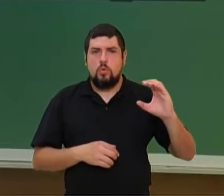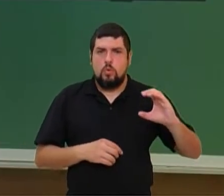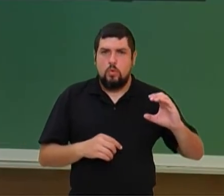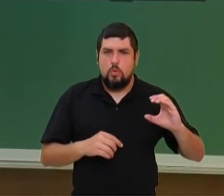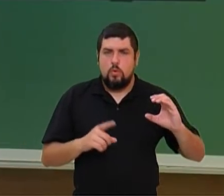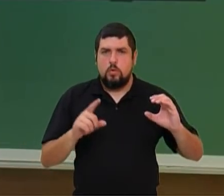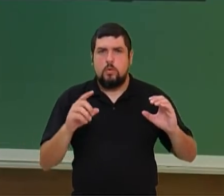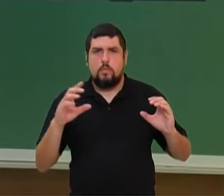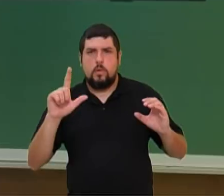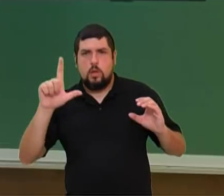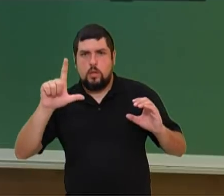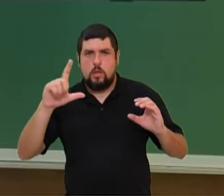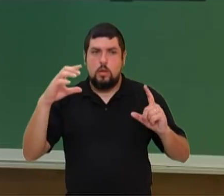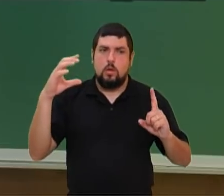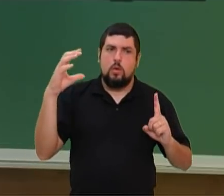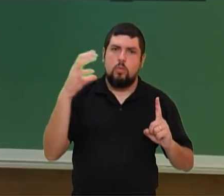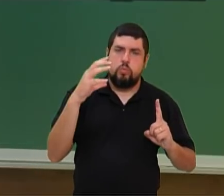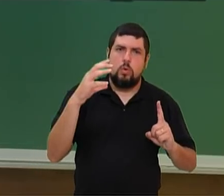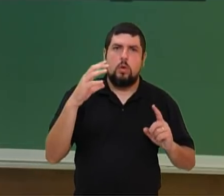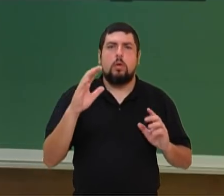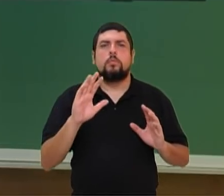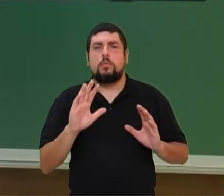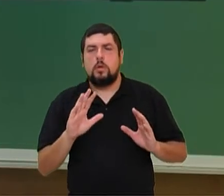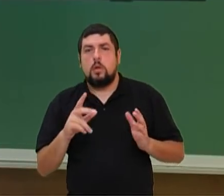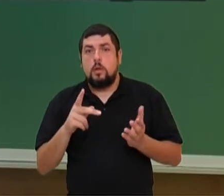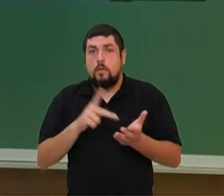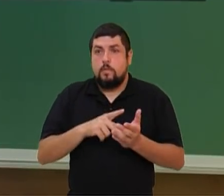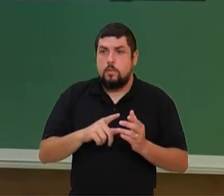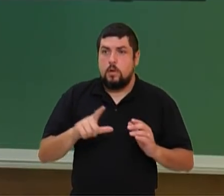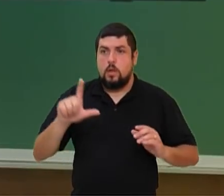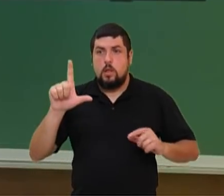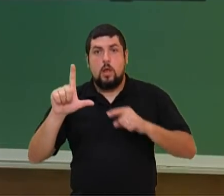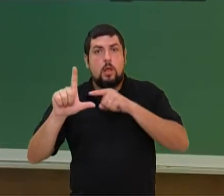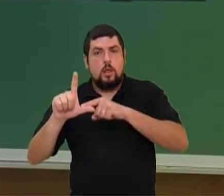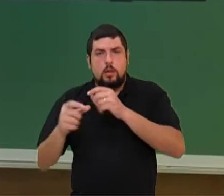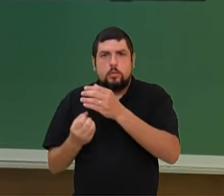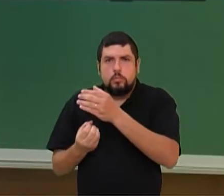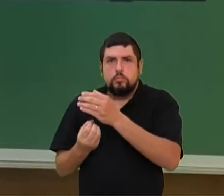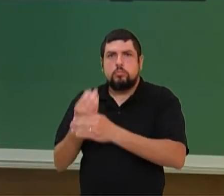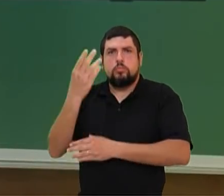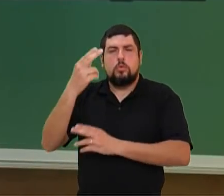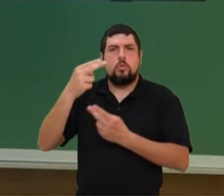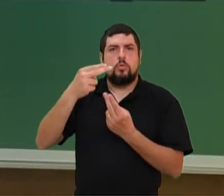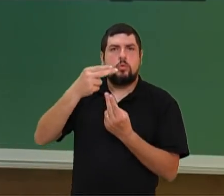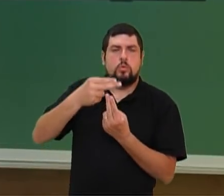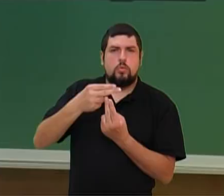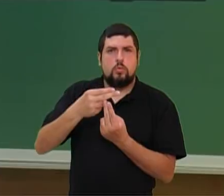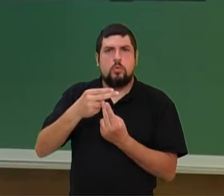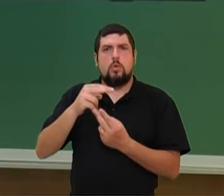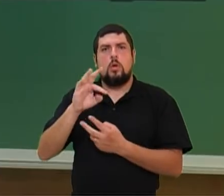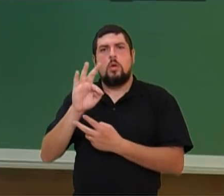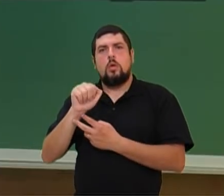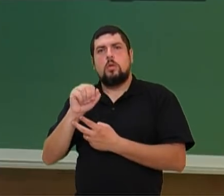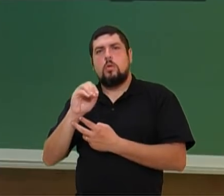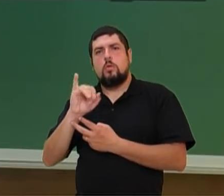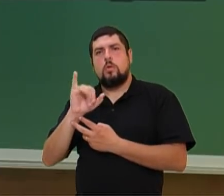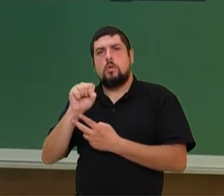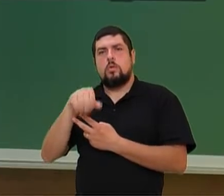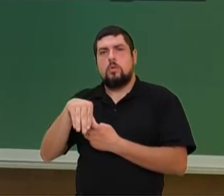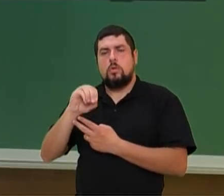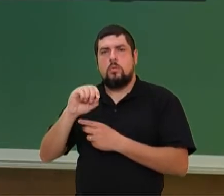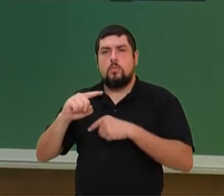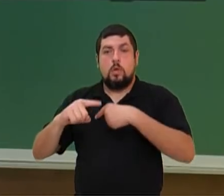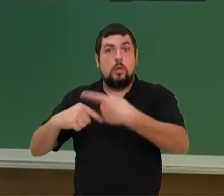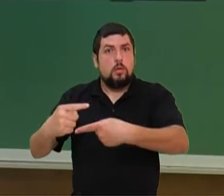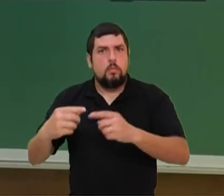Lao Tse e criou o taoísmo. Na realidade, foi o próprio Lao Tse que criou o taoísmo e que influenciou o Confúcio. Né? Então, a letra A não seria